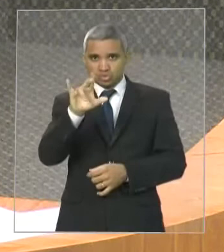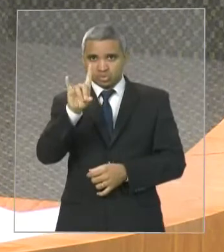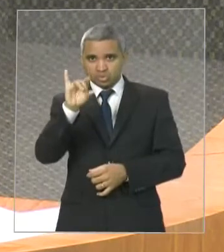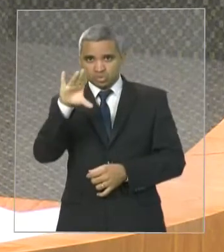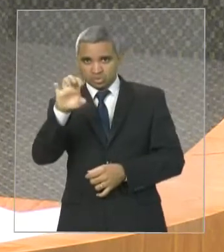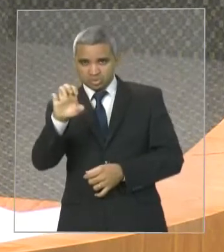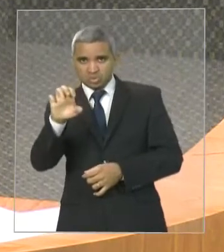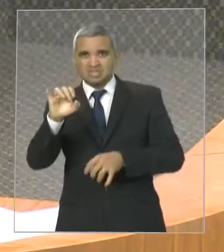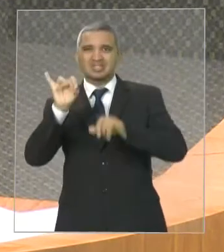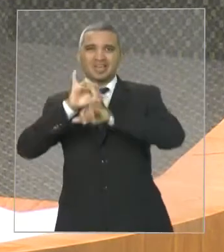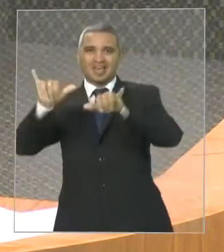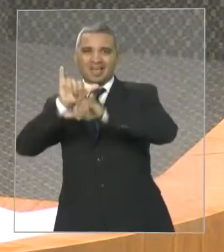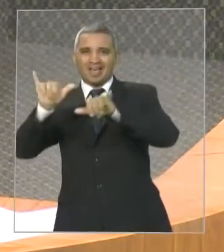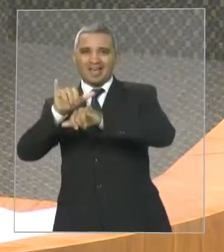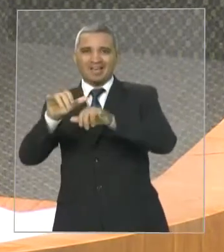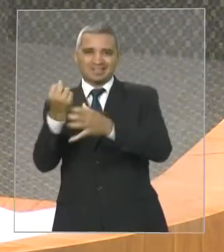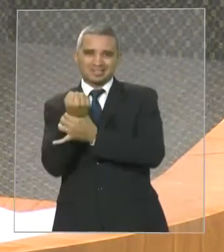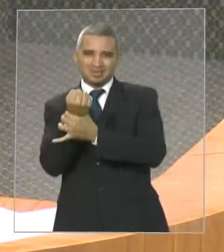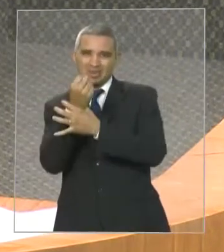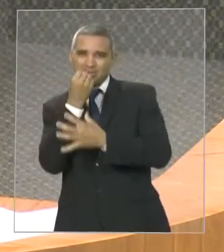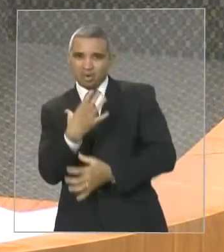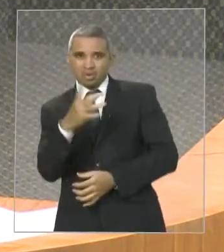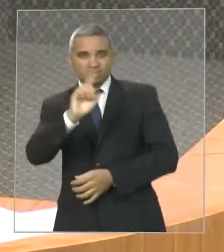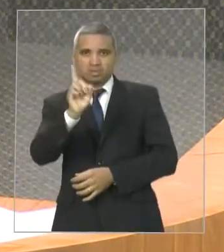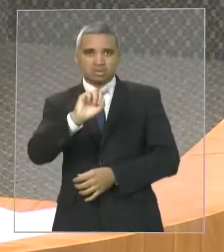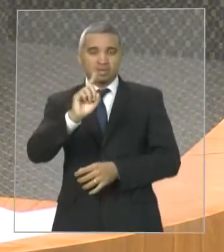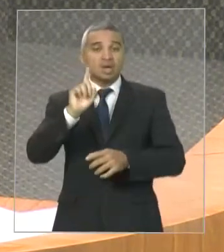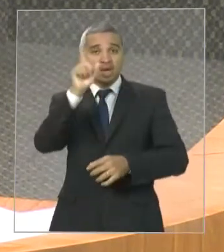trabalhar. Querem dar o seu sangue.